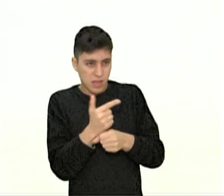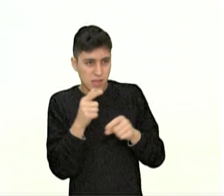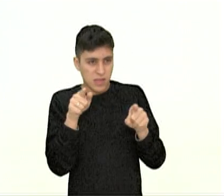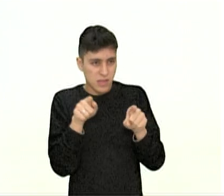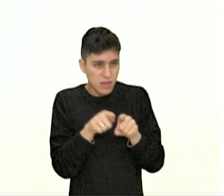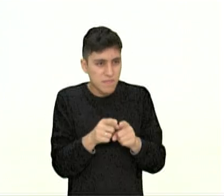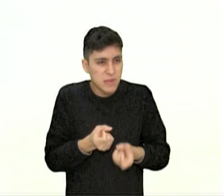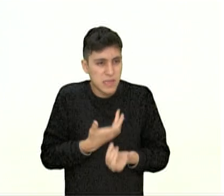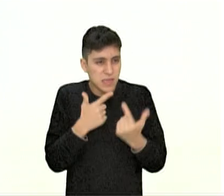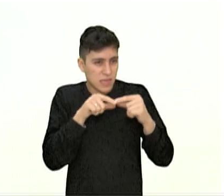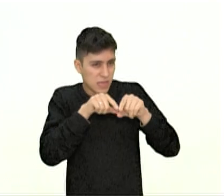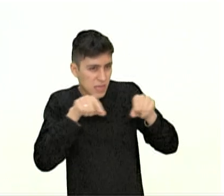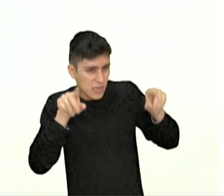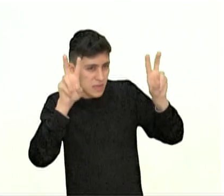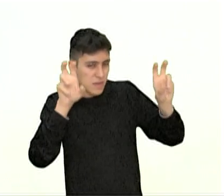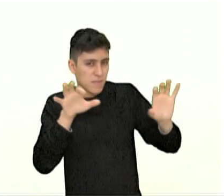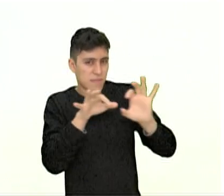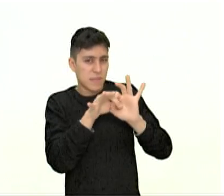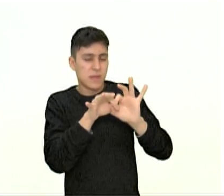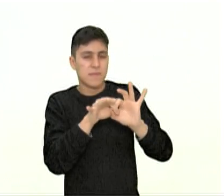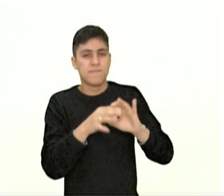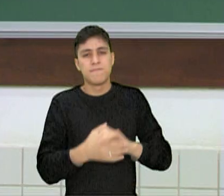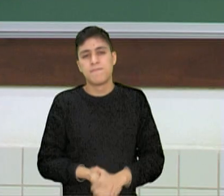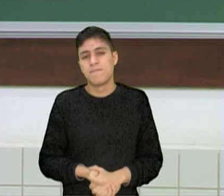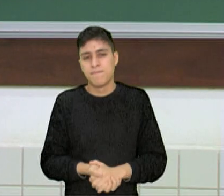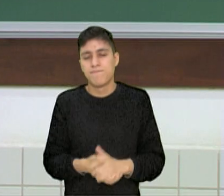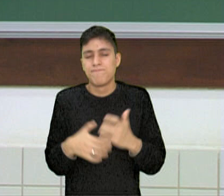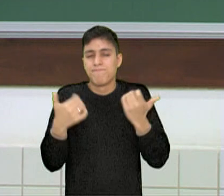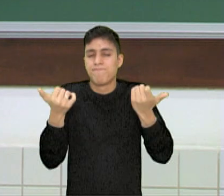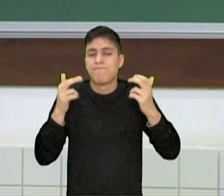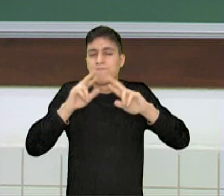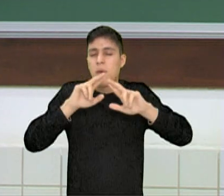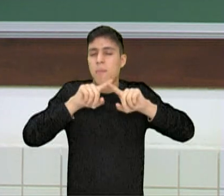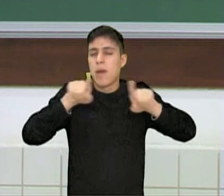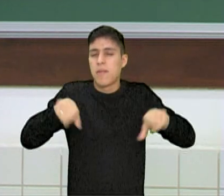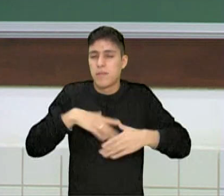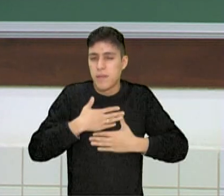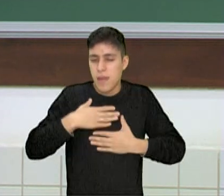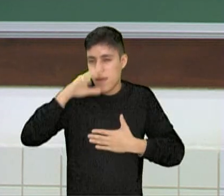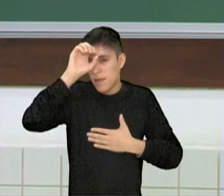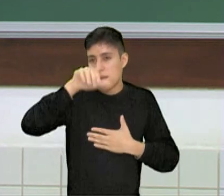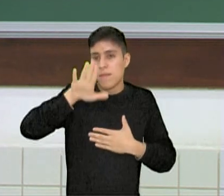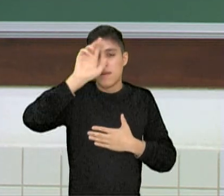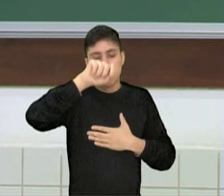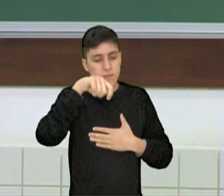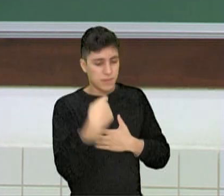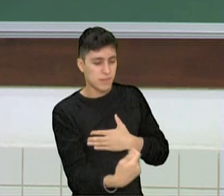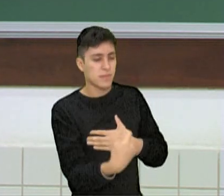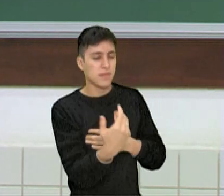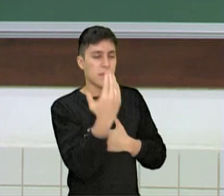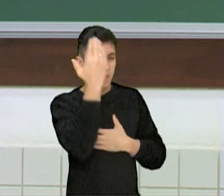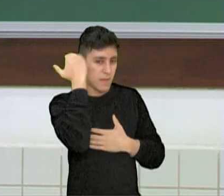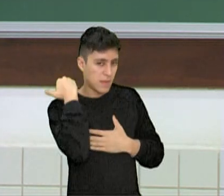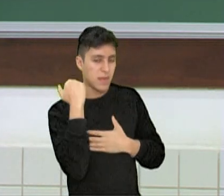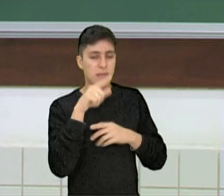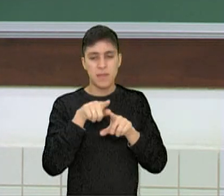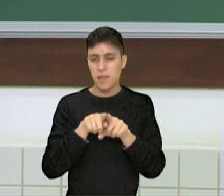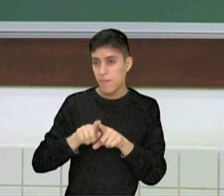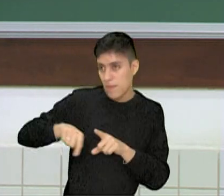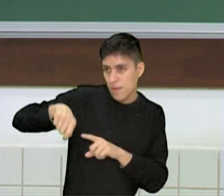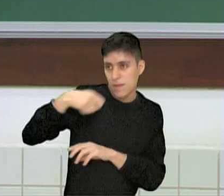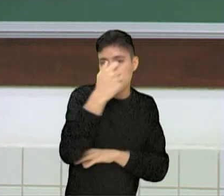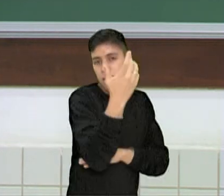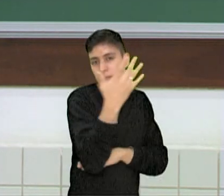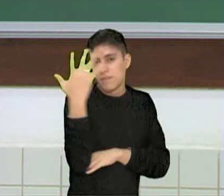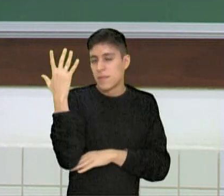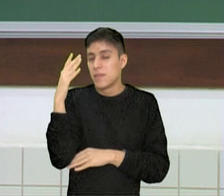expressões relacionadas à temática. Espero que tenham aprendido mais sobre o pretérito, um pouquinho mais sobre o nosso meio